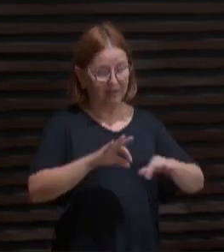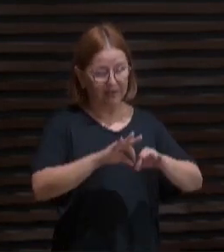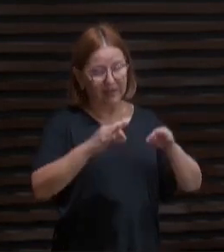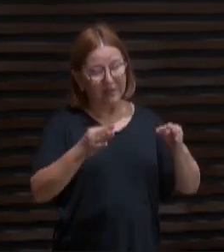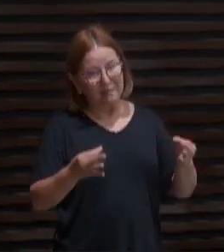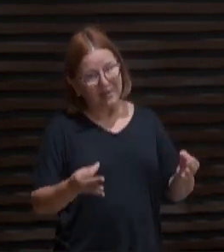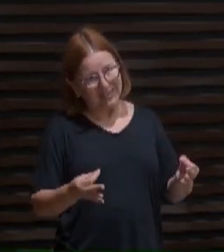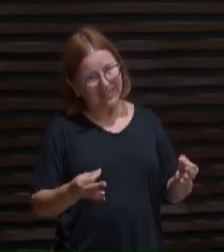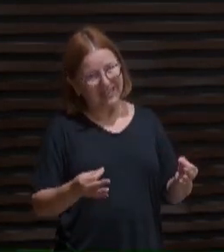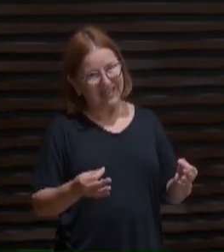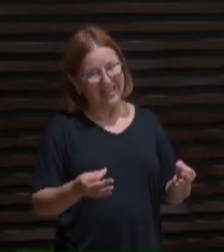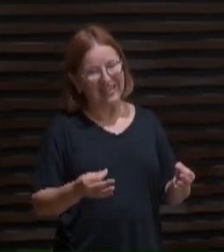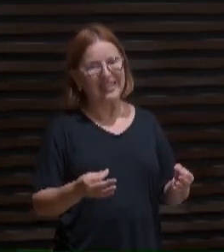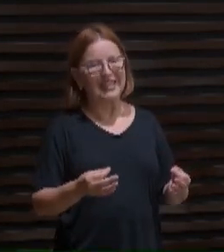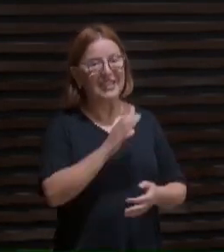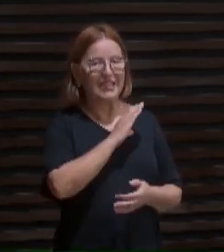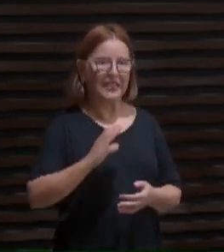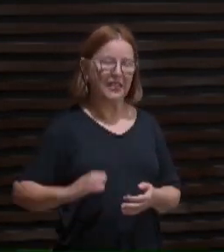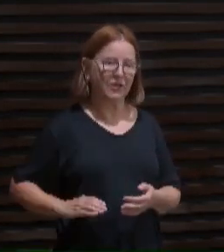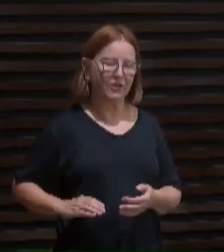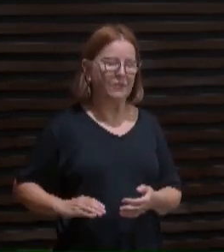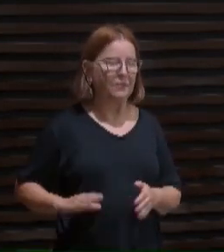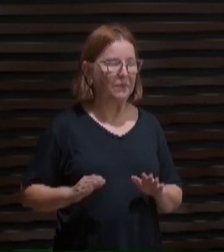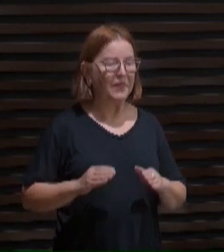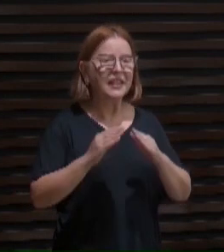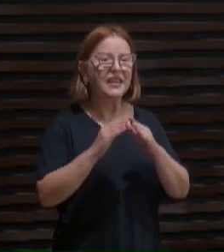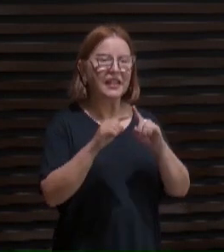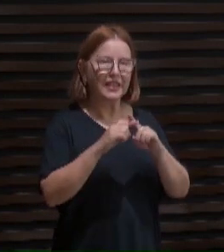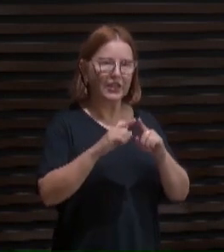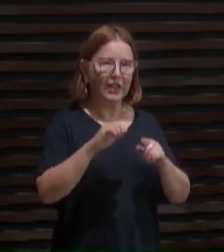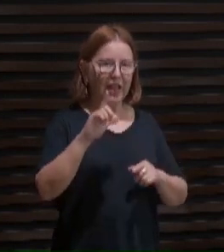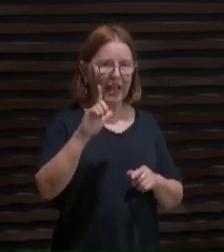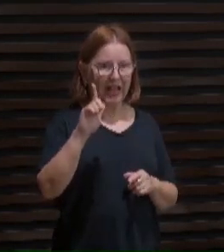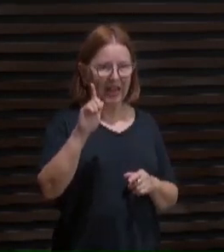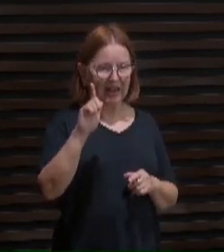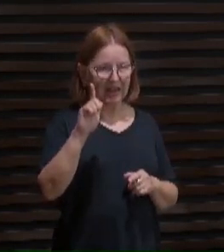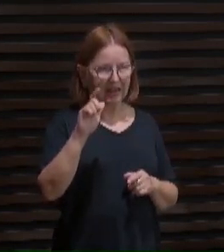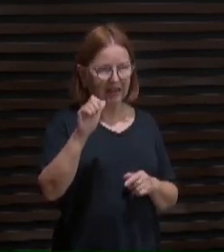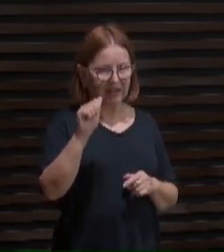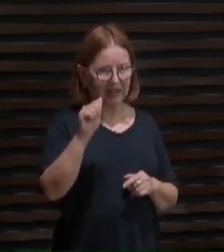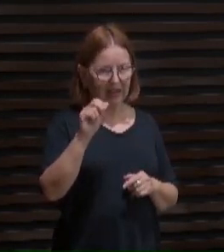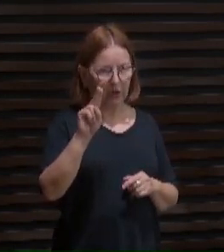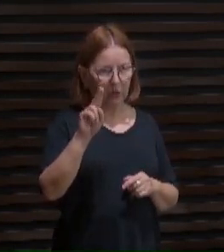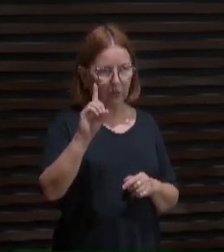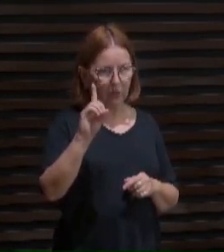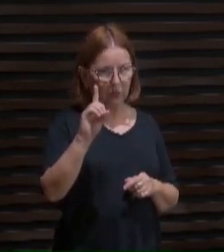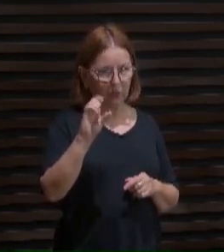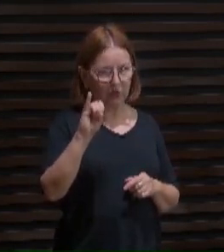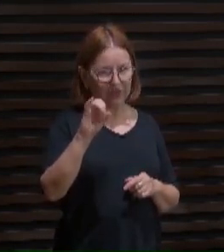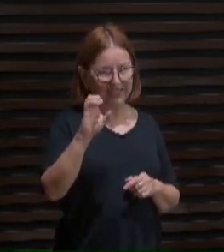a Cristo. E a igreja de Laodiceia estava onde? Apocalipse capítulo 3,